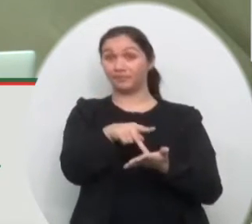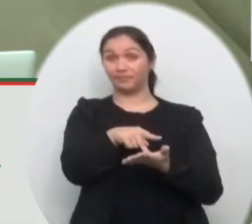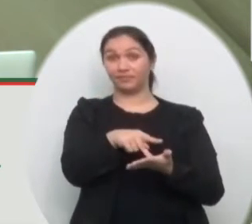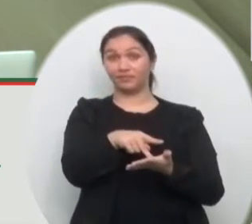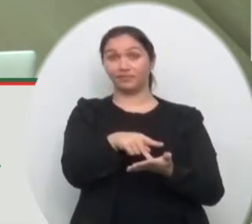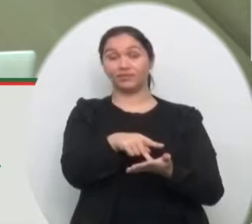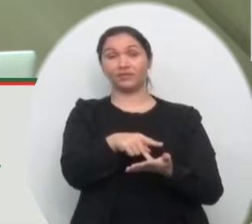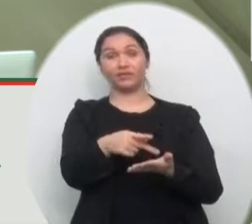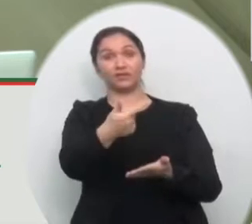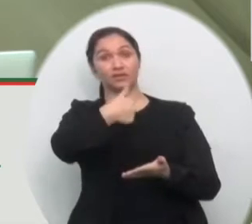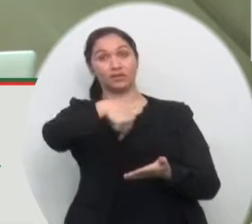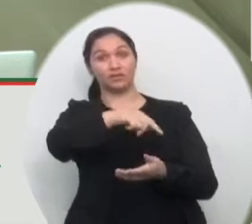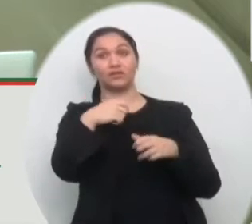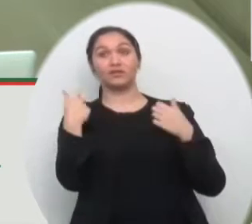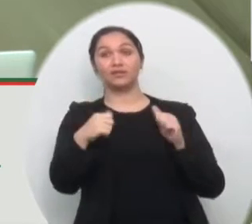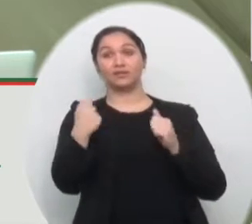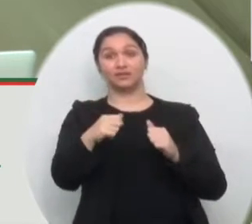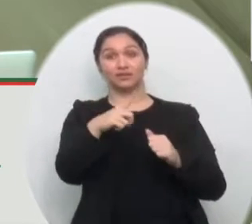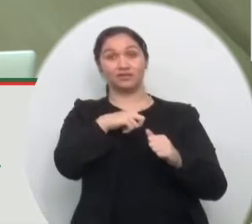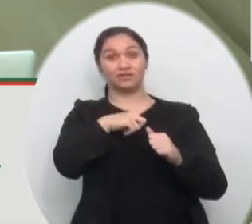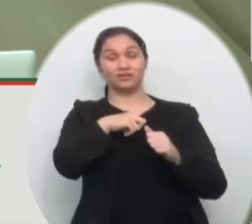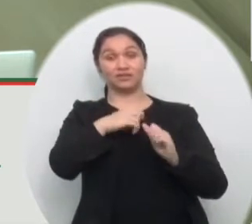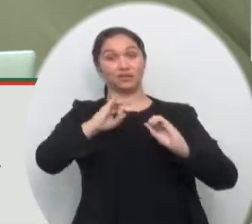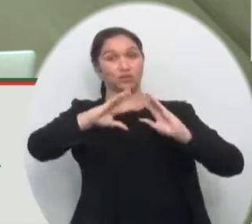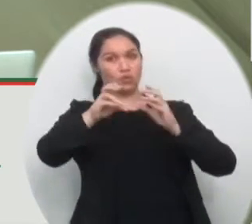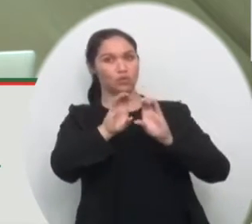né? Que está ali.